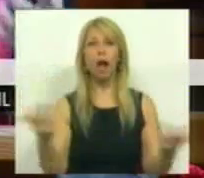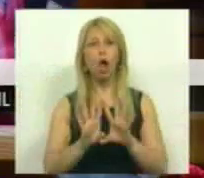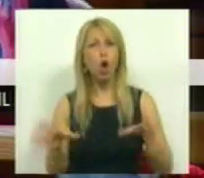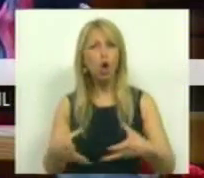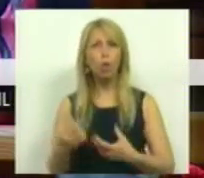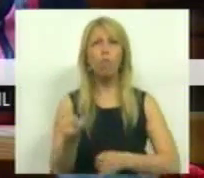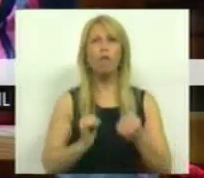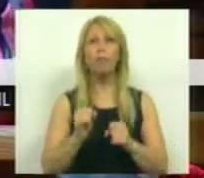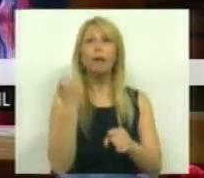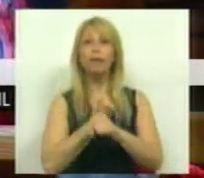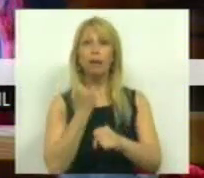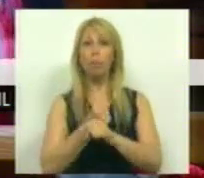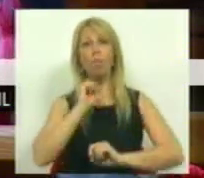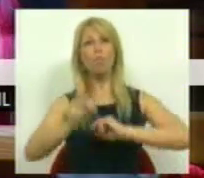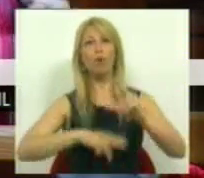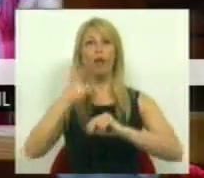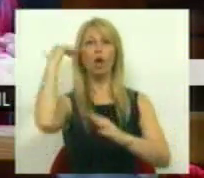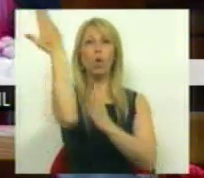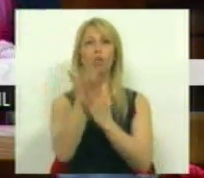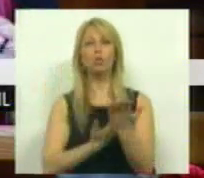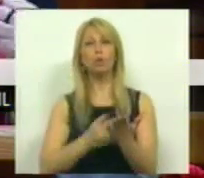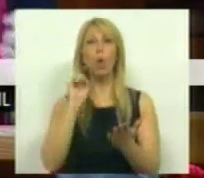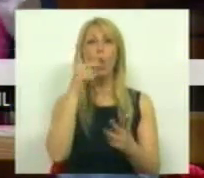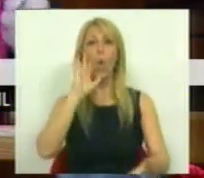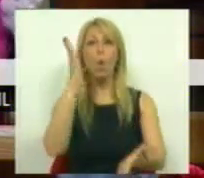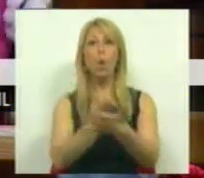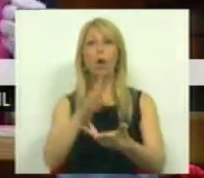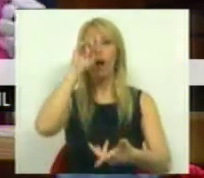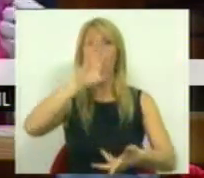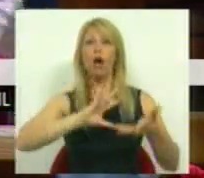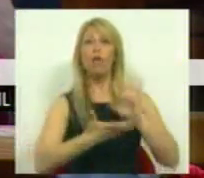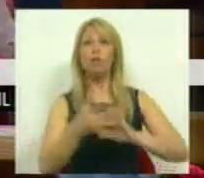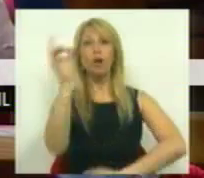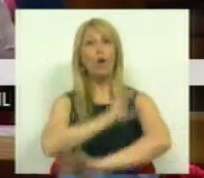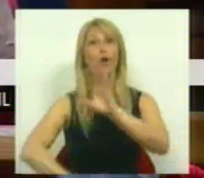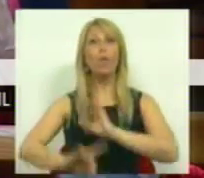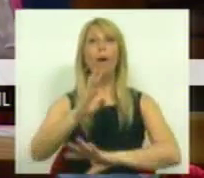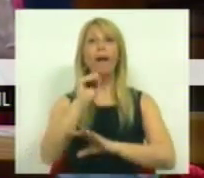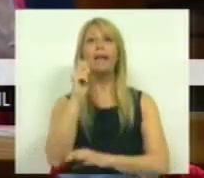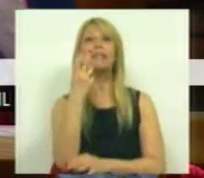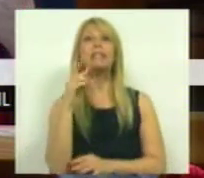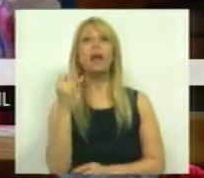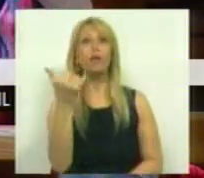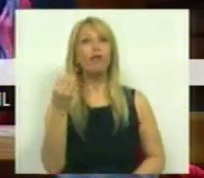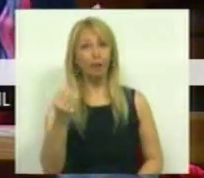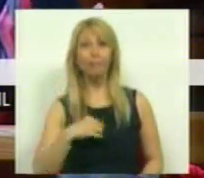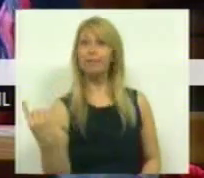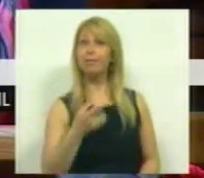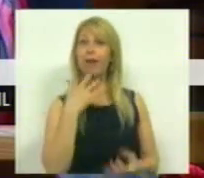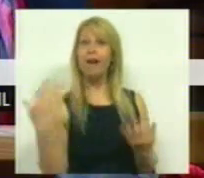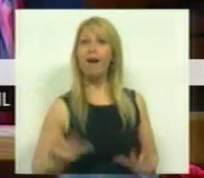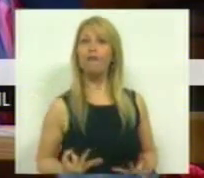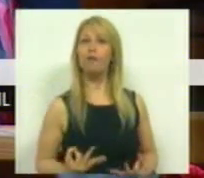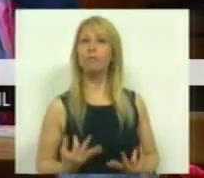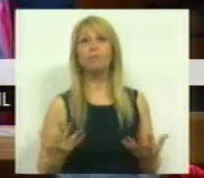trabalhadores, das modernas constituições ou da última Revolução Europeia do século XX, que foi a nossa, está a